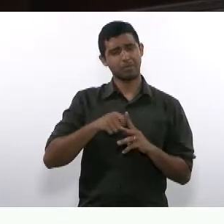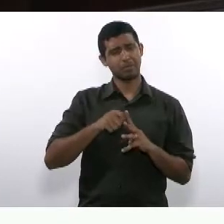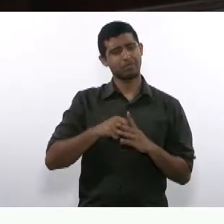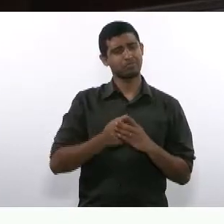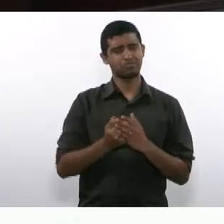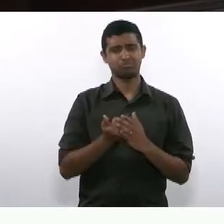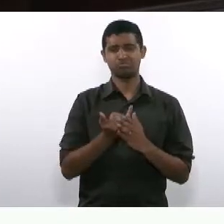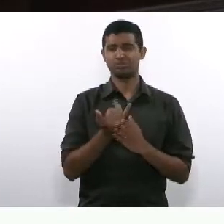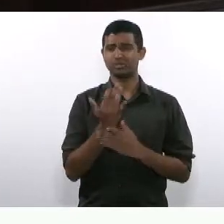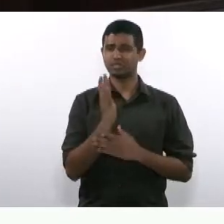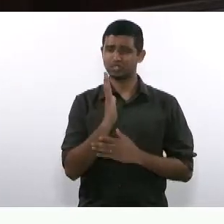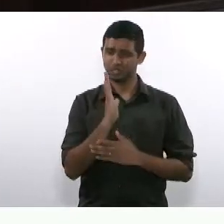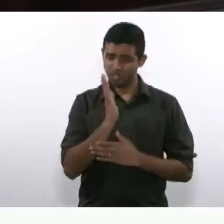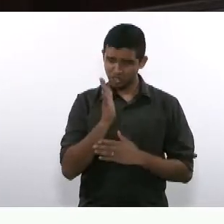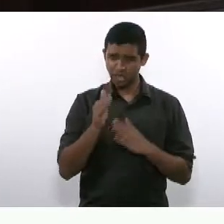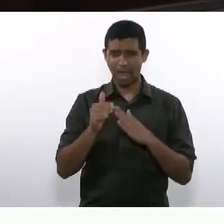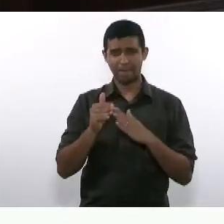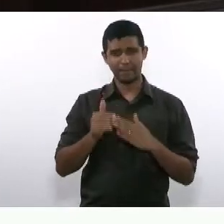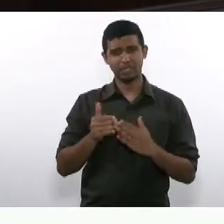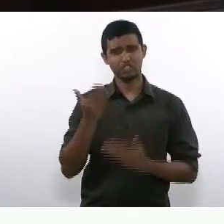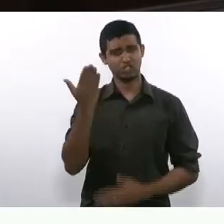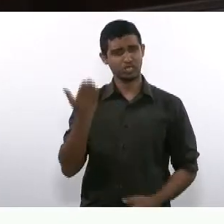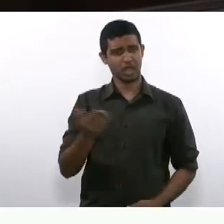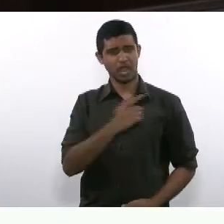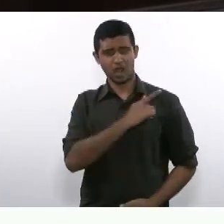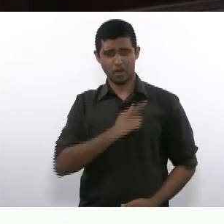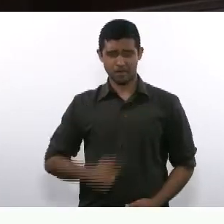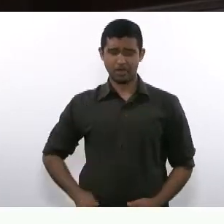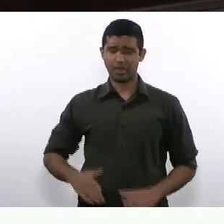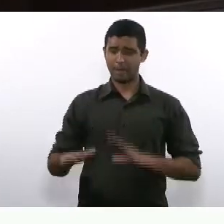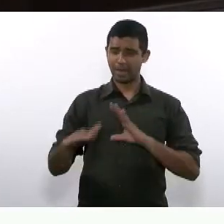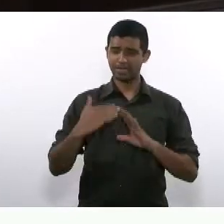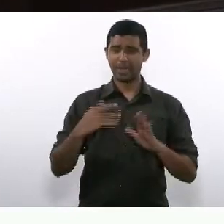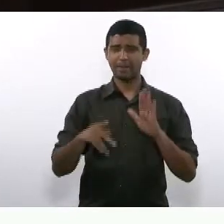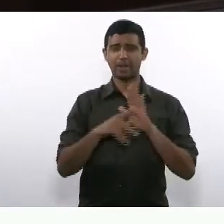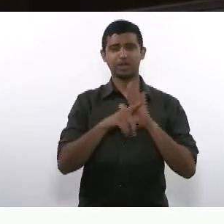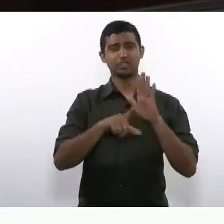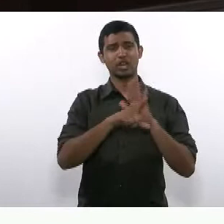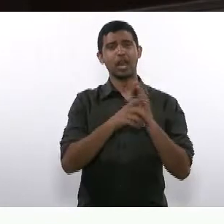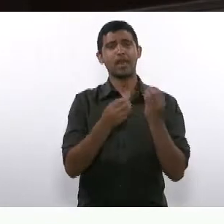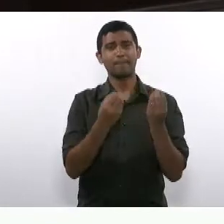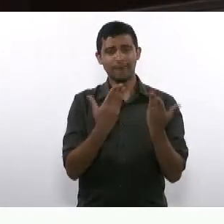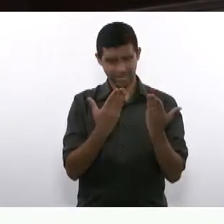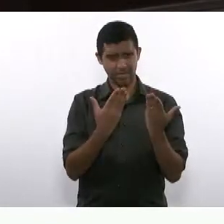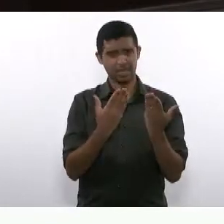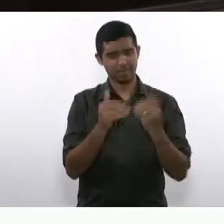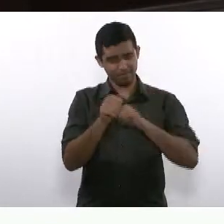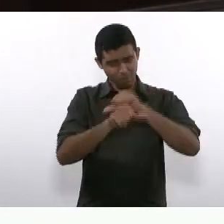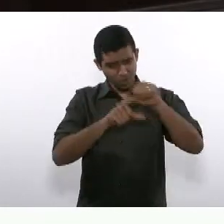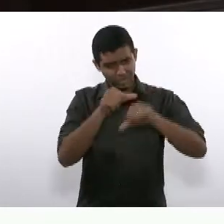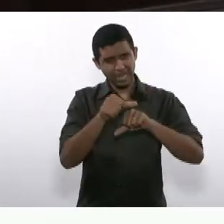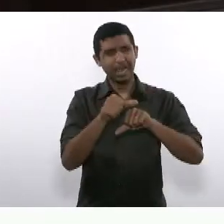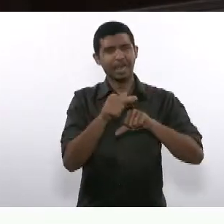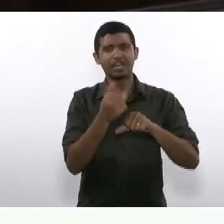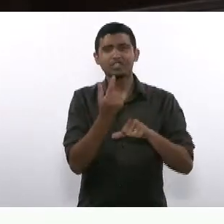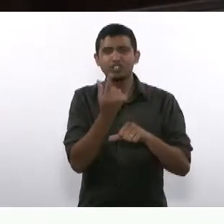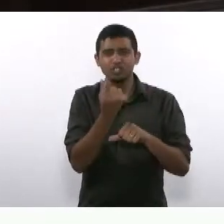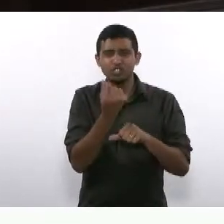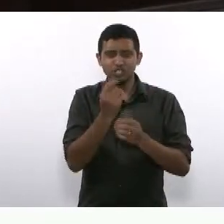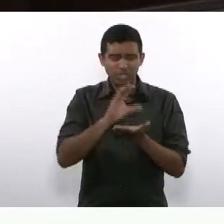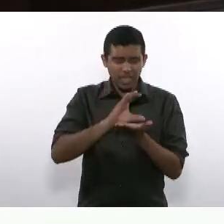para o governador mandar para casa o projeto de lei para renovar o Fundo Estadual de Combate à Pobreza.